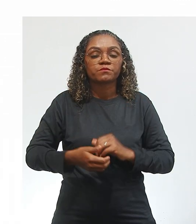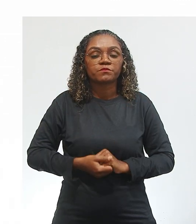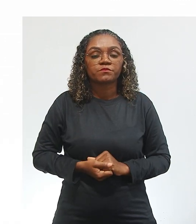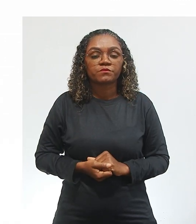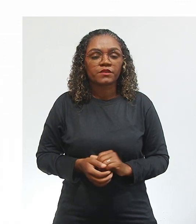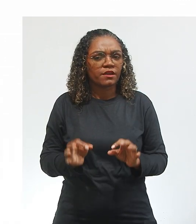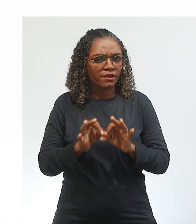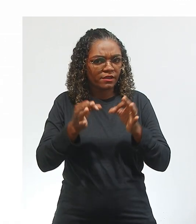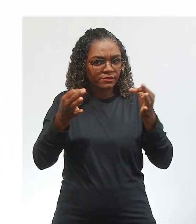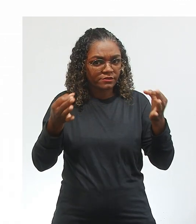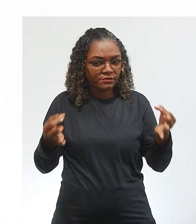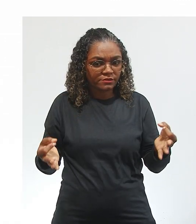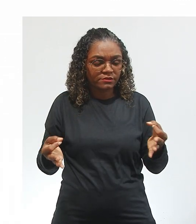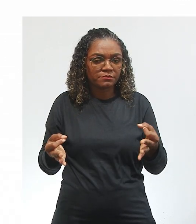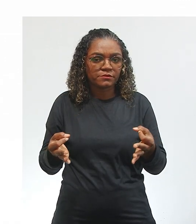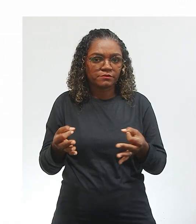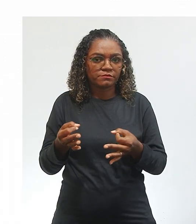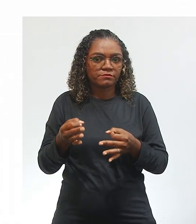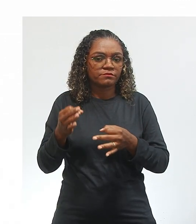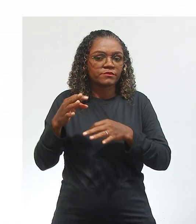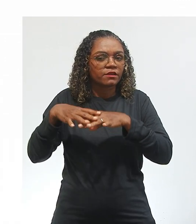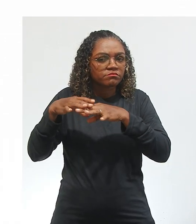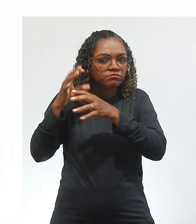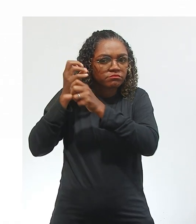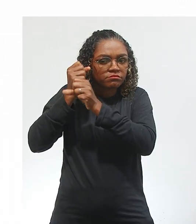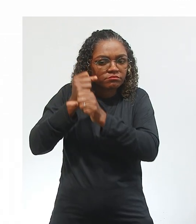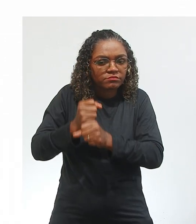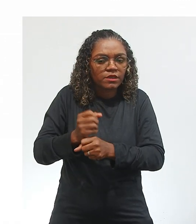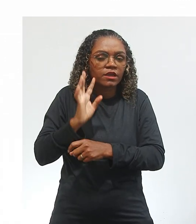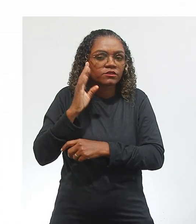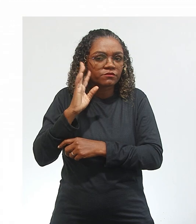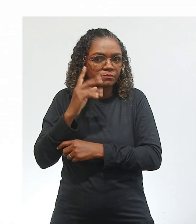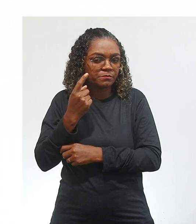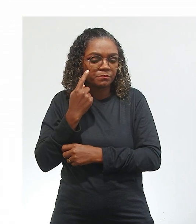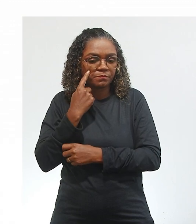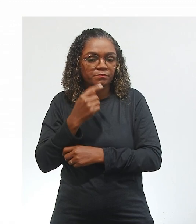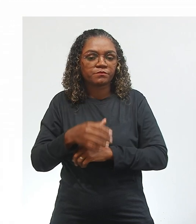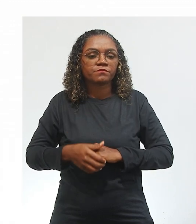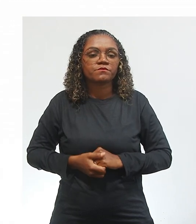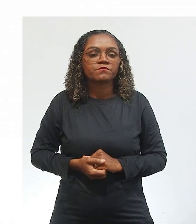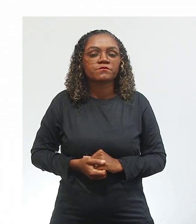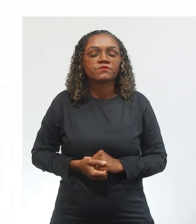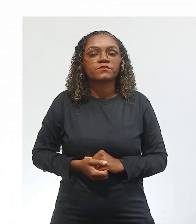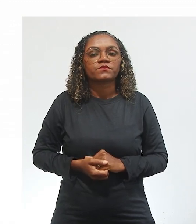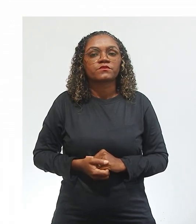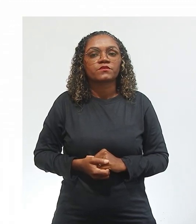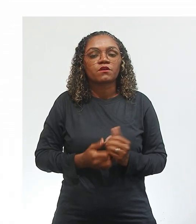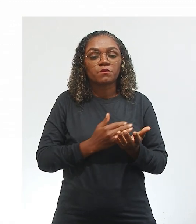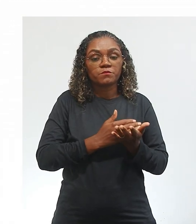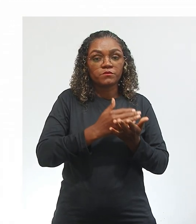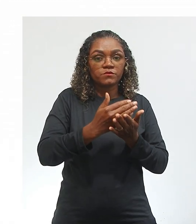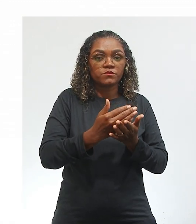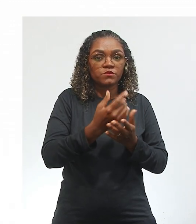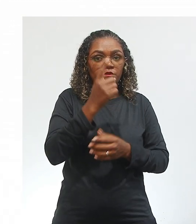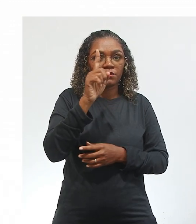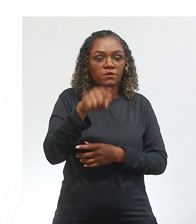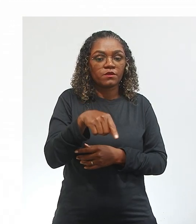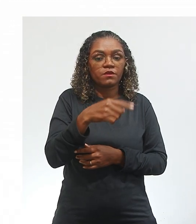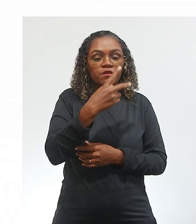né? Isso de uma forma simples, quando você já quer resolver tudo, mas vocês precisam entender. O que aconteceu aqui? Teve a origem do